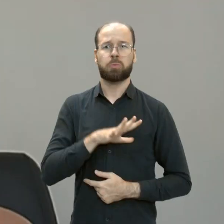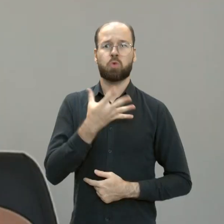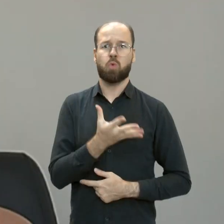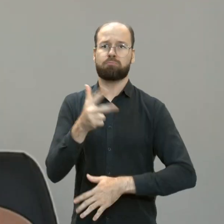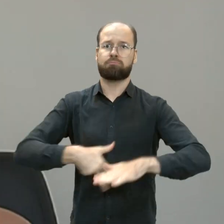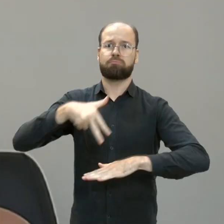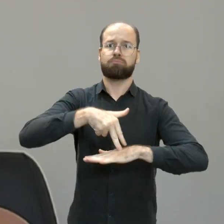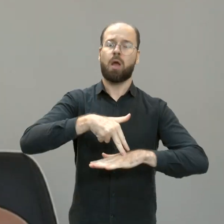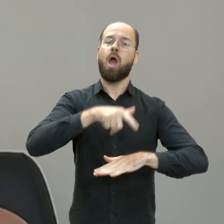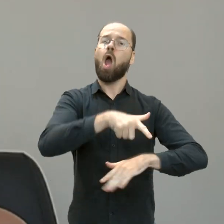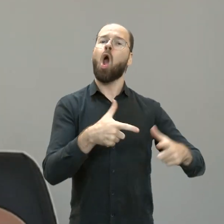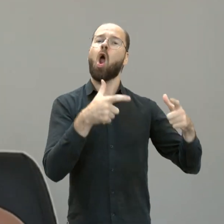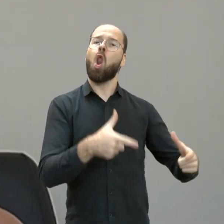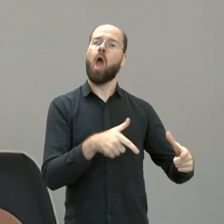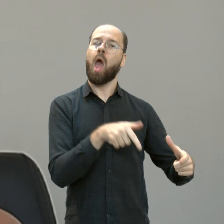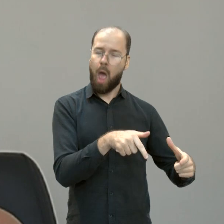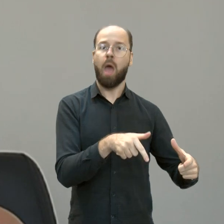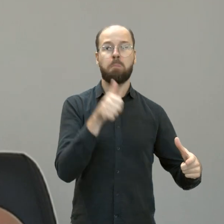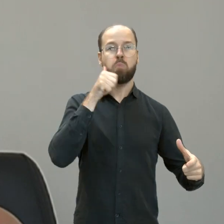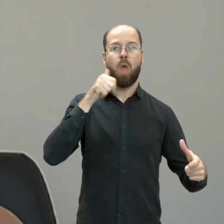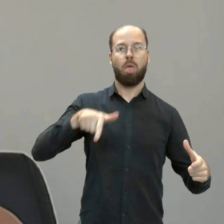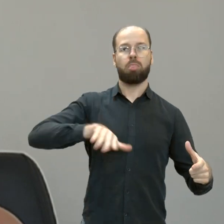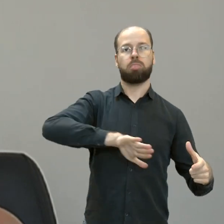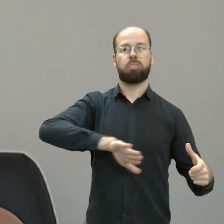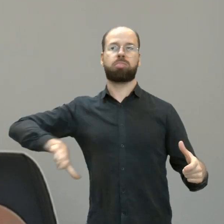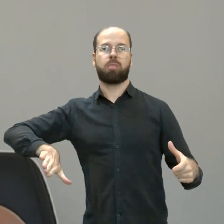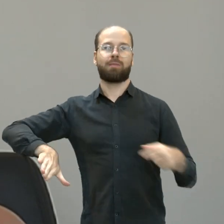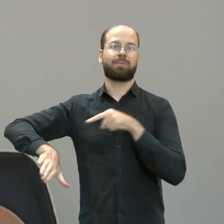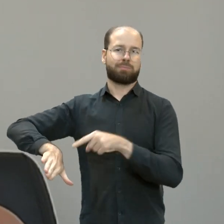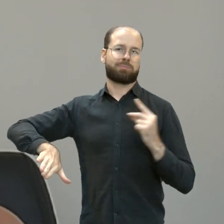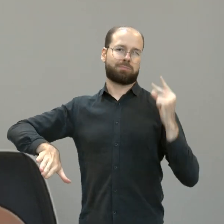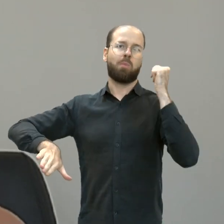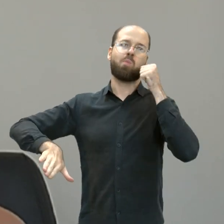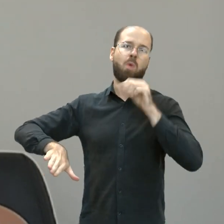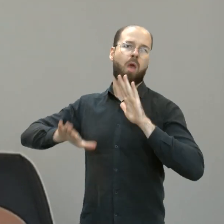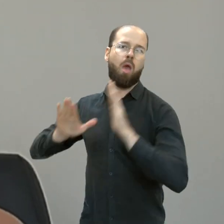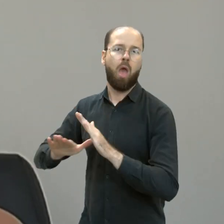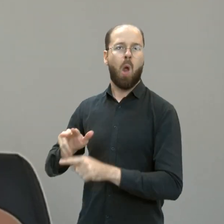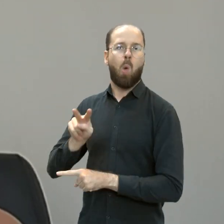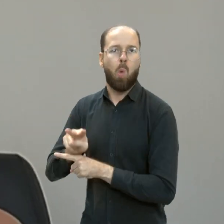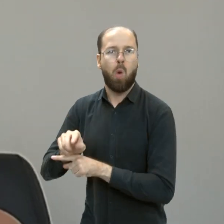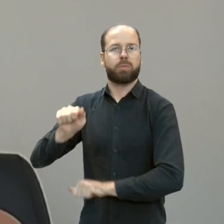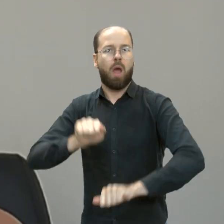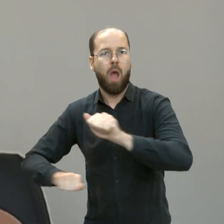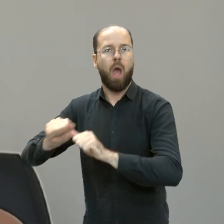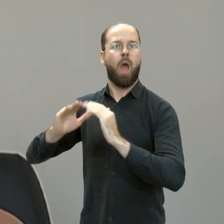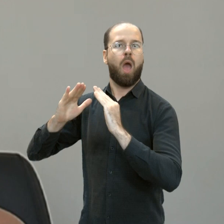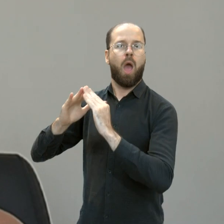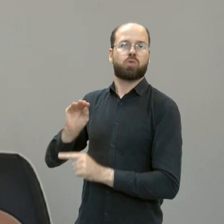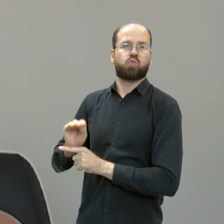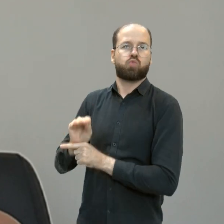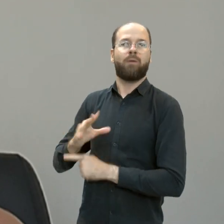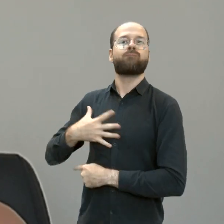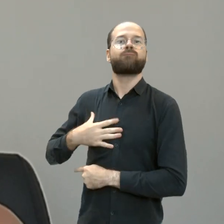a sociedade tinha reservado a todas as mulheres, né? Que era serem mulheres do lar, né? Mulheres que contribuíam com a